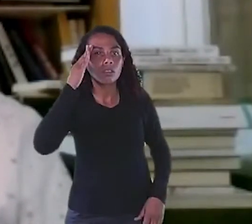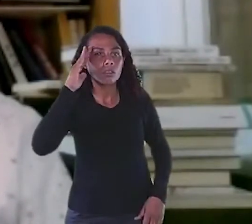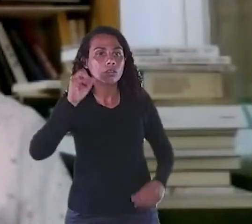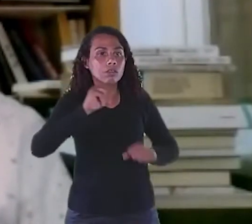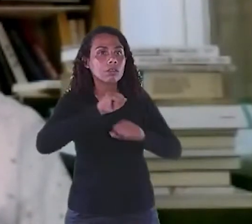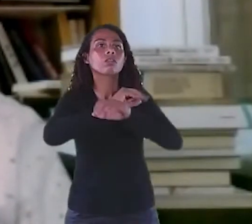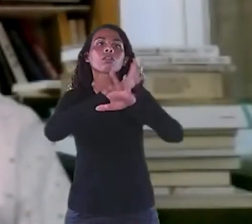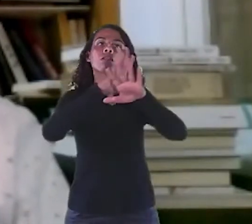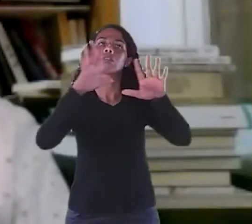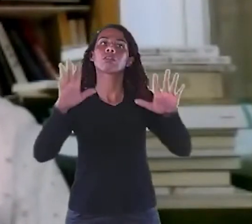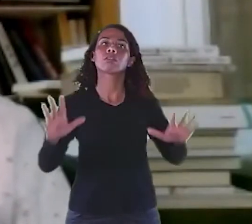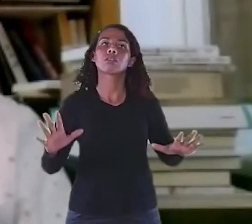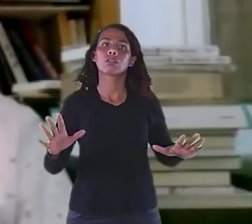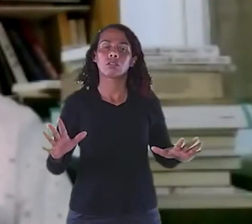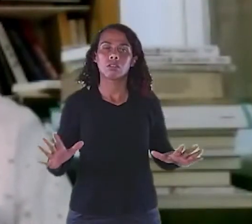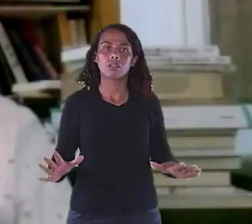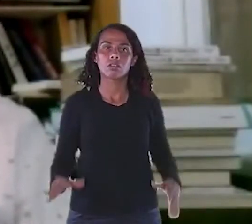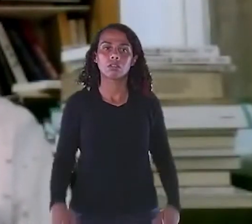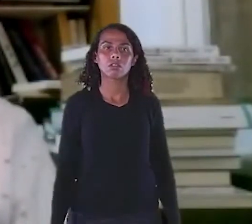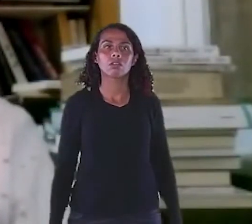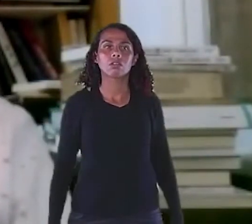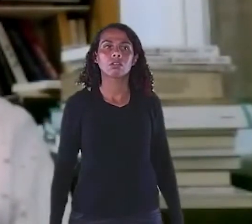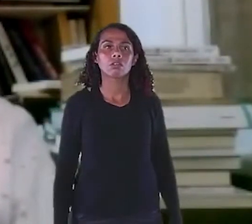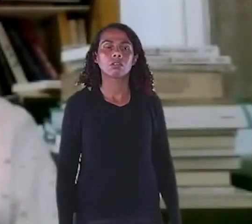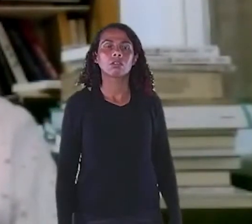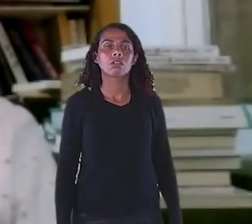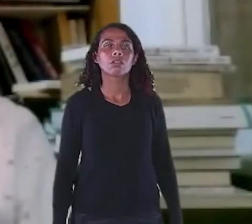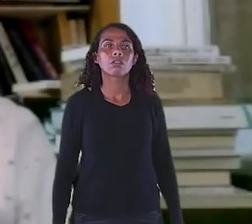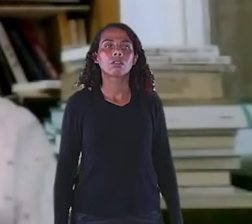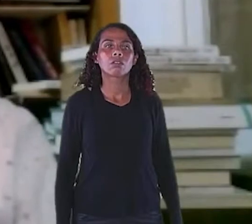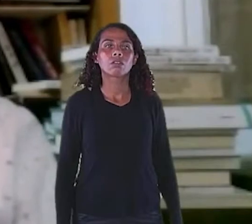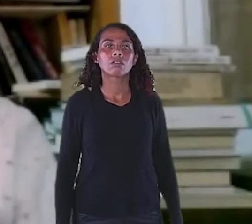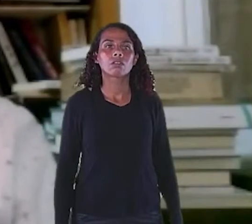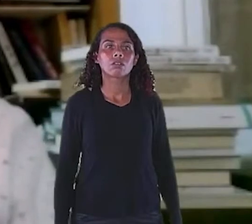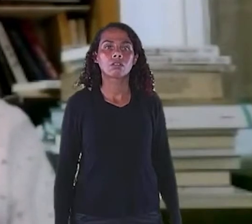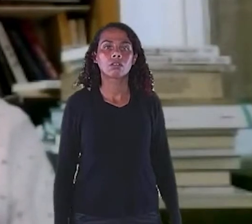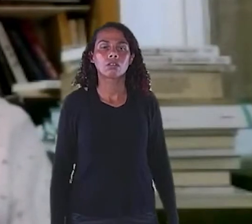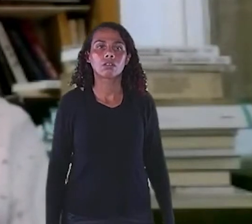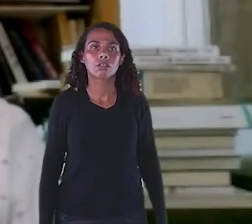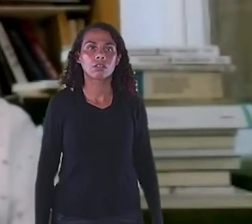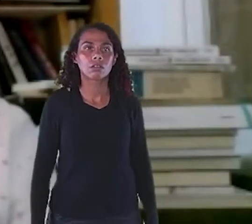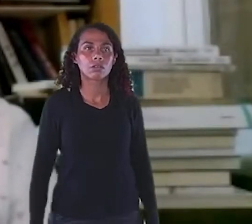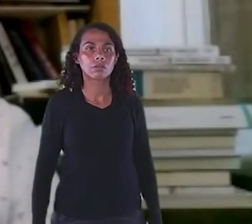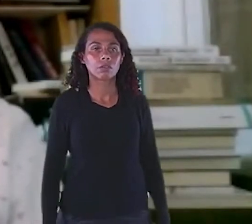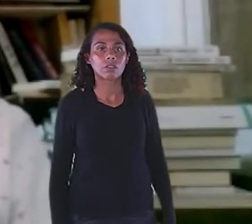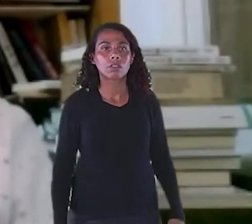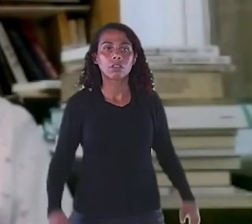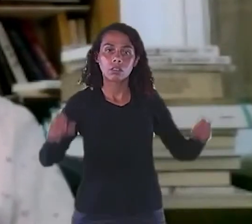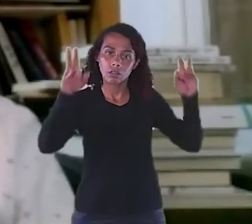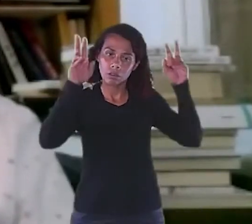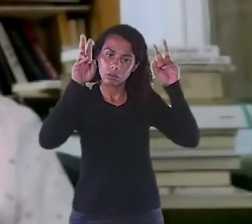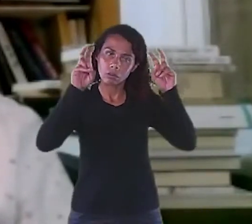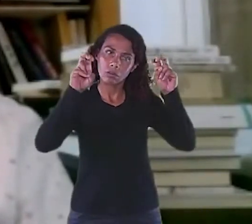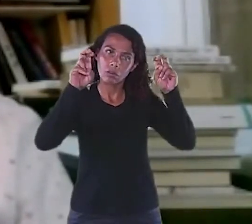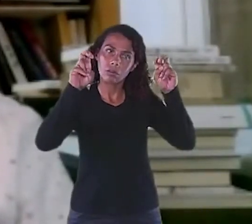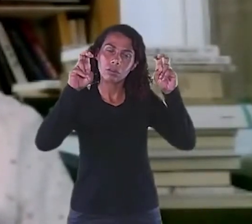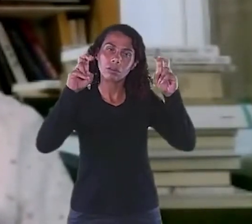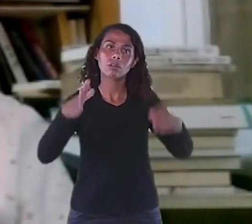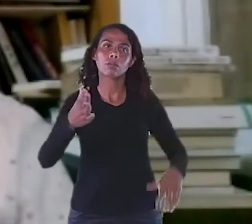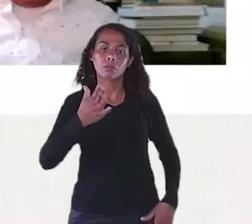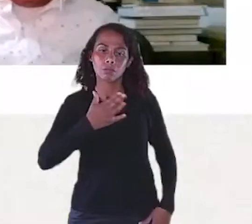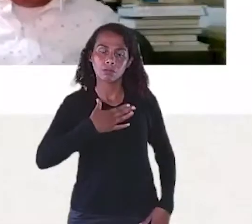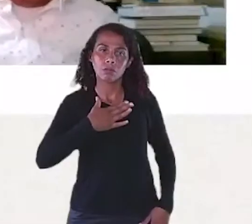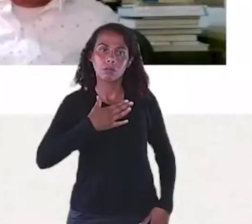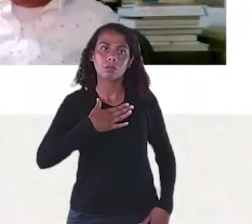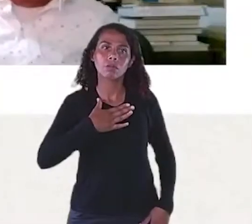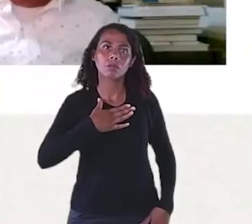Muito bom, sabe? Muito amado, esse meu espalhador de passarinhos, sabe? E muito